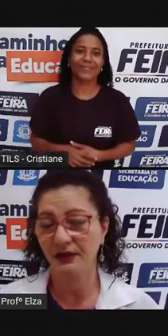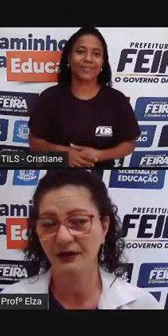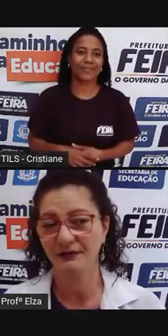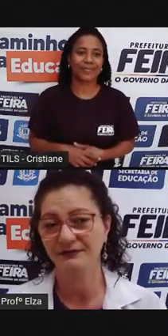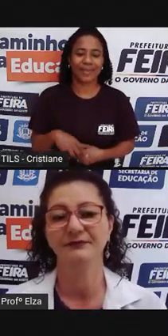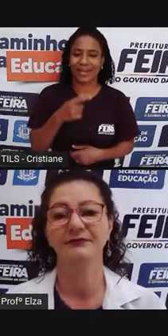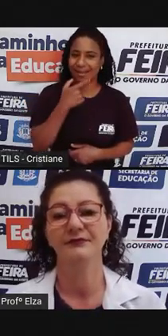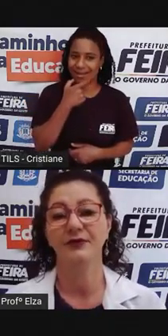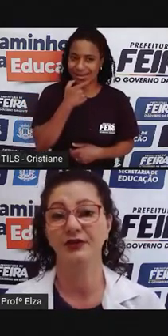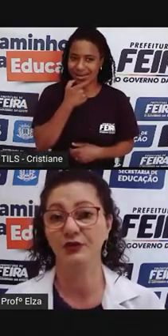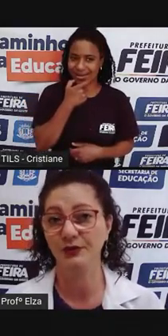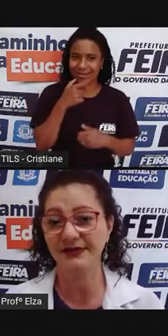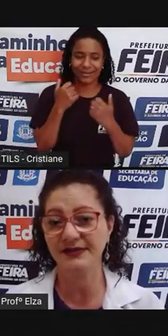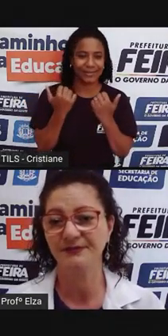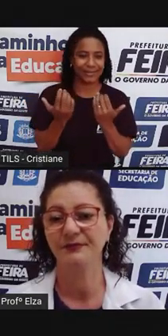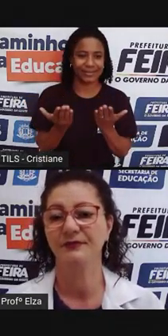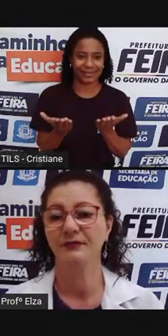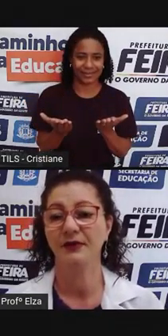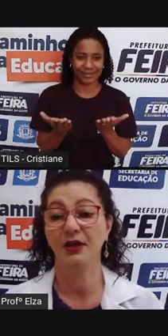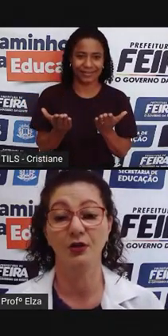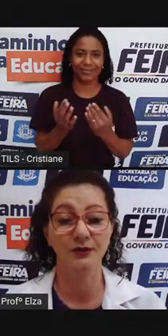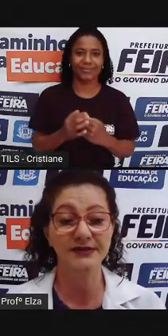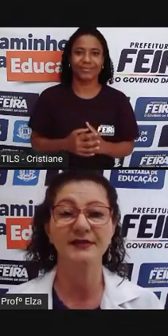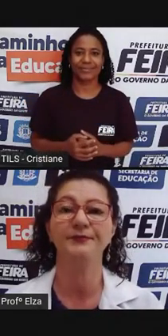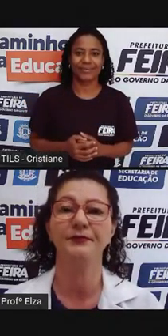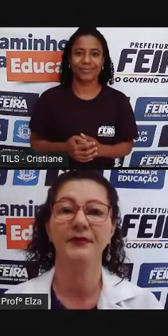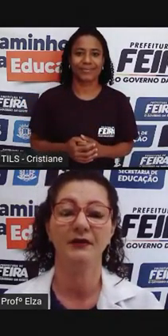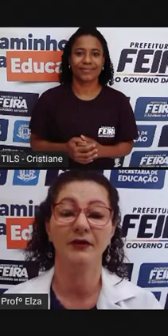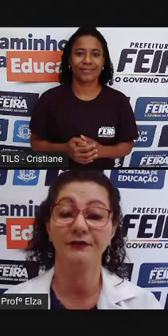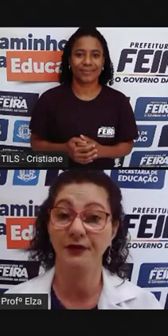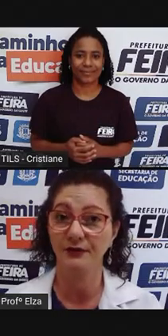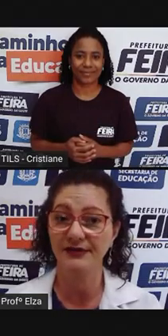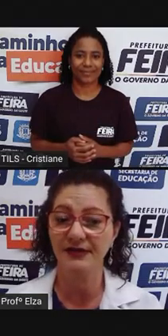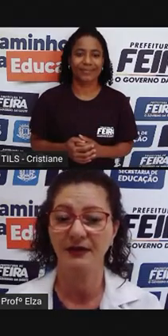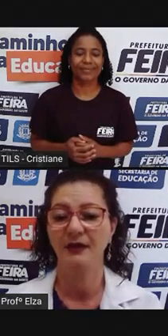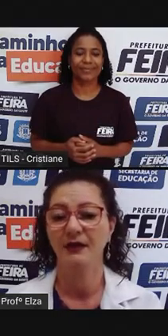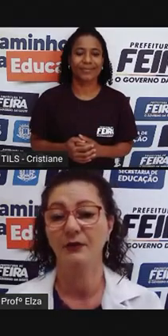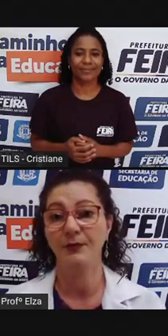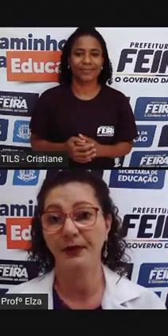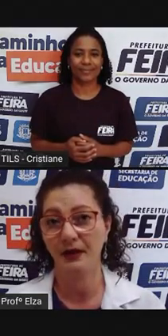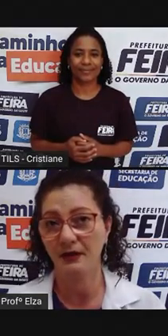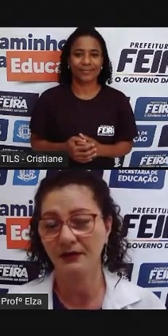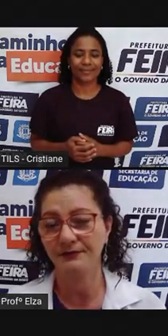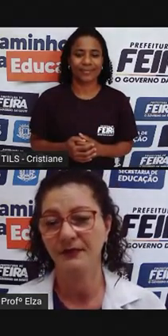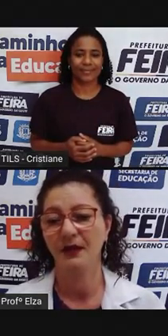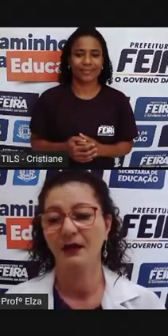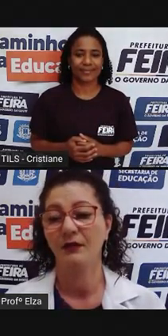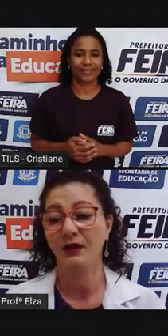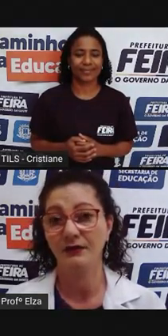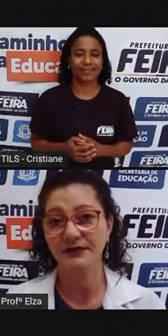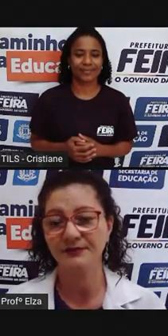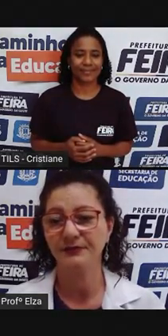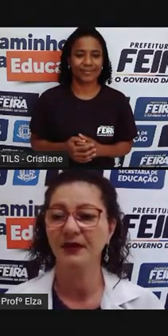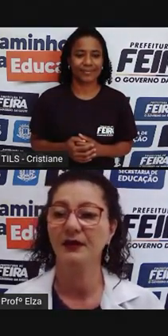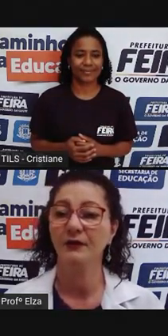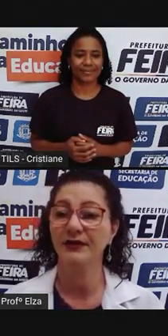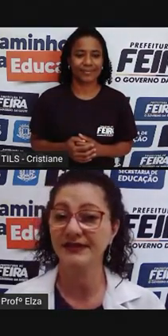Rethink, reduce, reuse, refuse, repair,